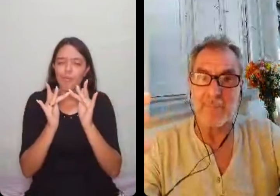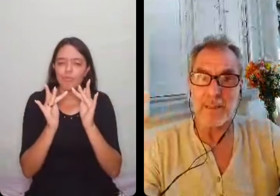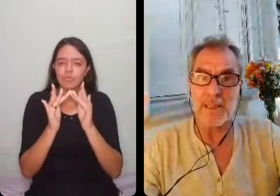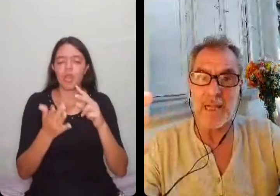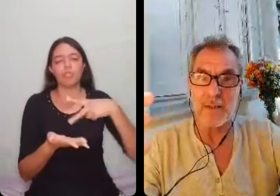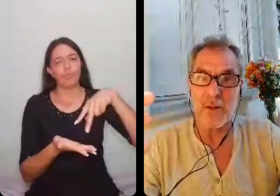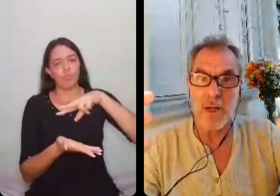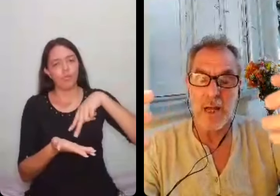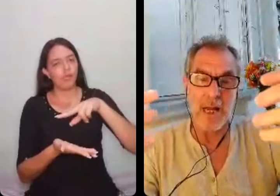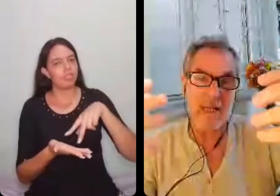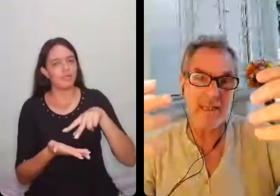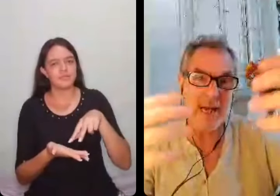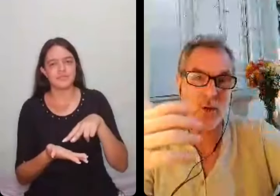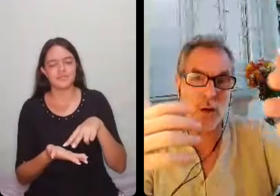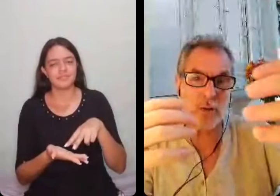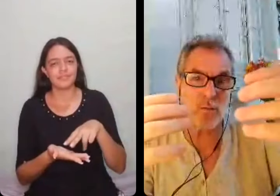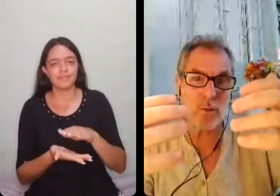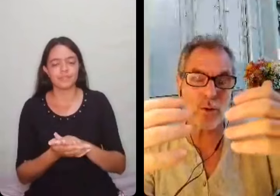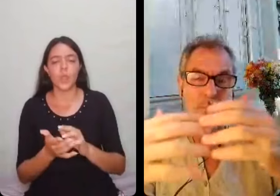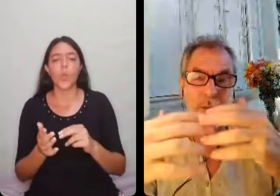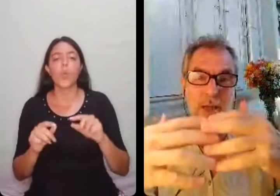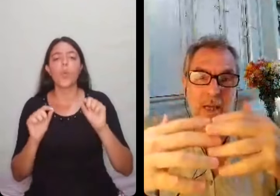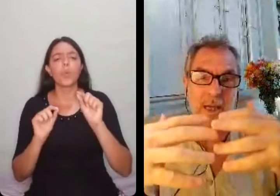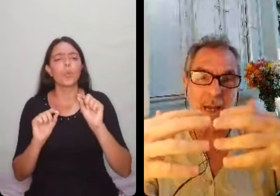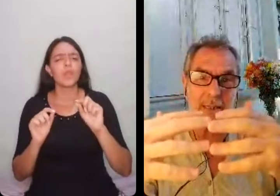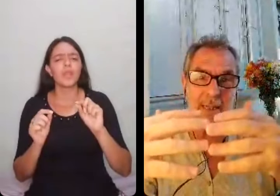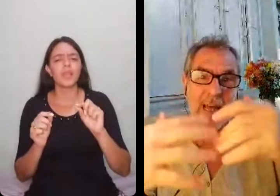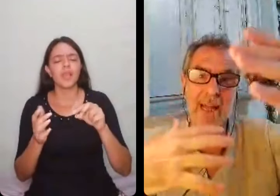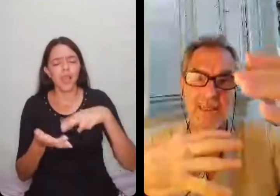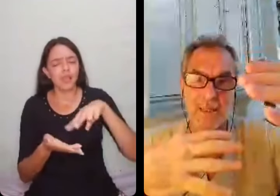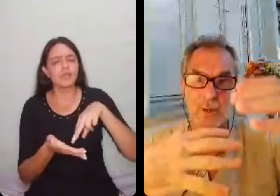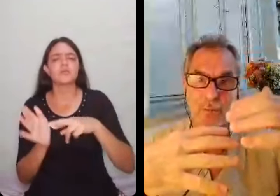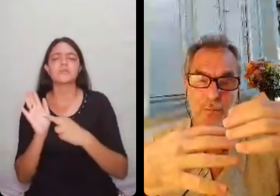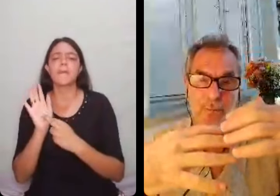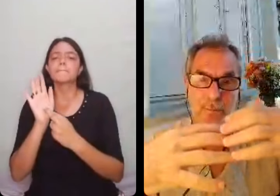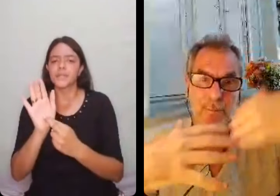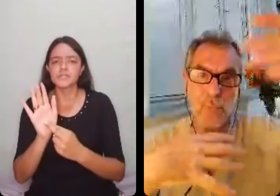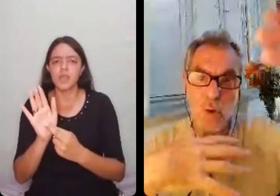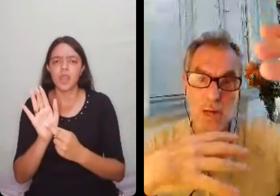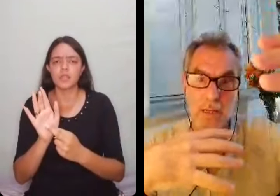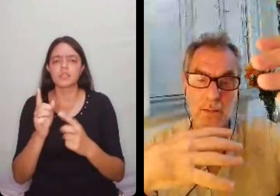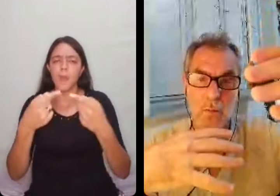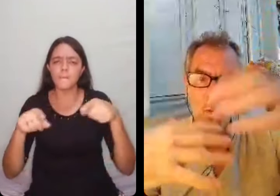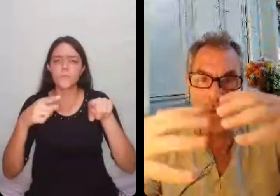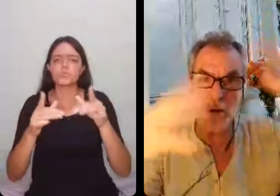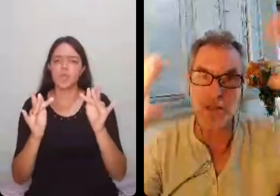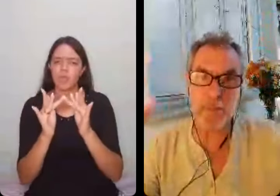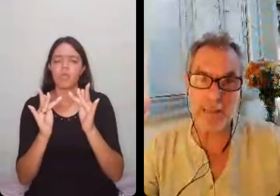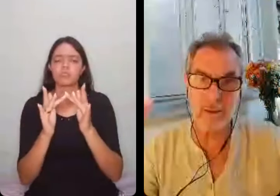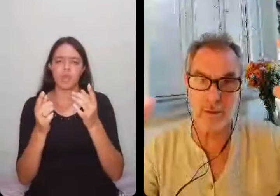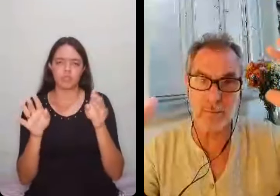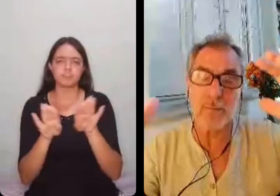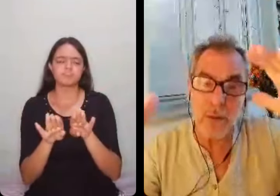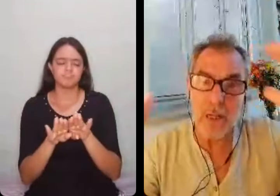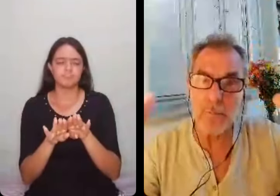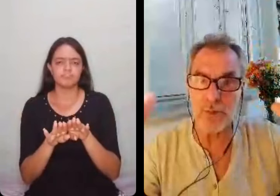já está apresentando, ela dialoga de um modo quase dialético. Provoca um espaço.